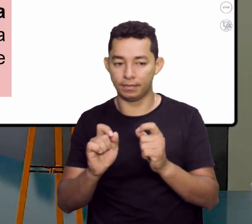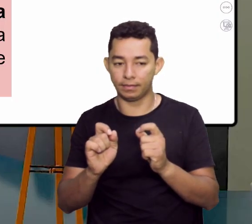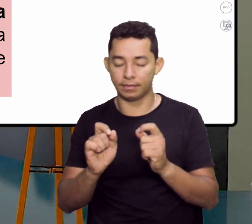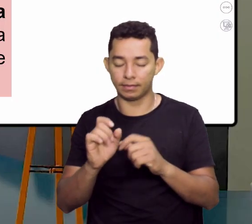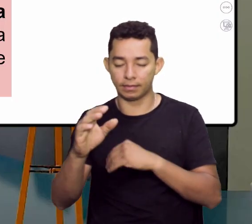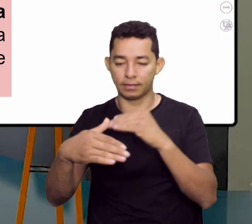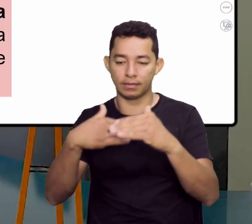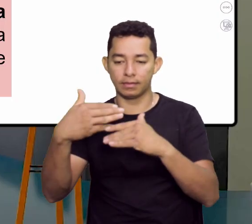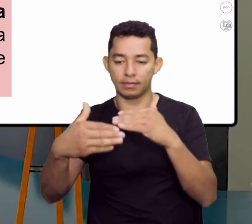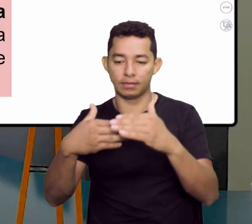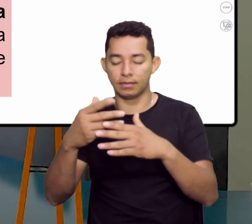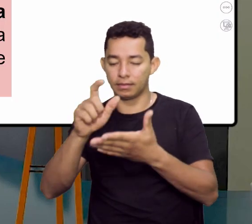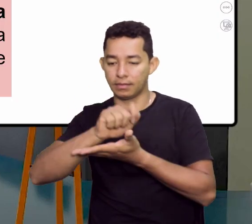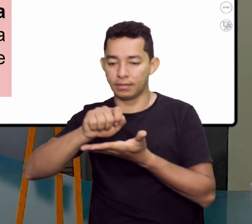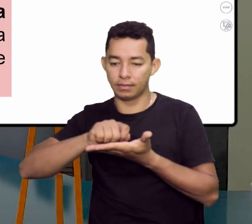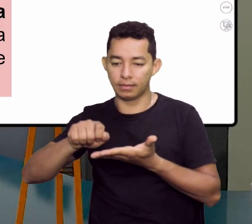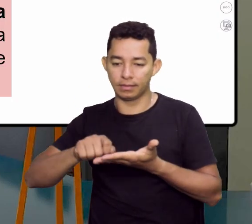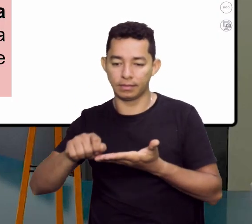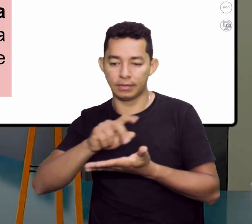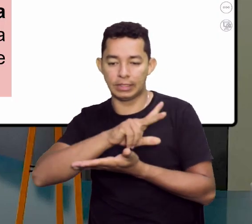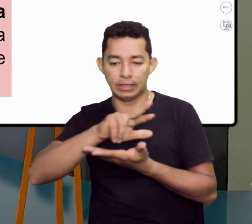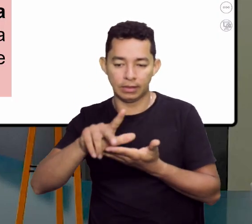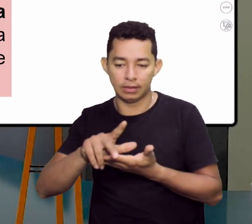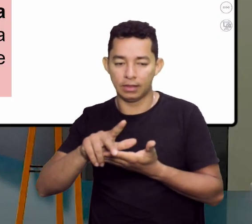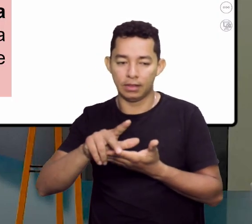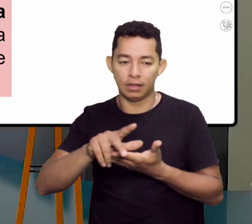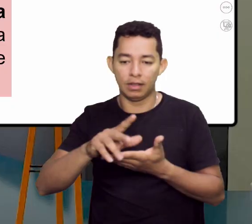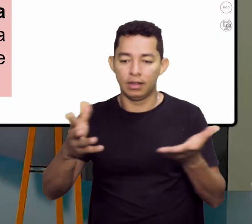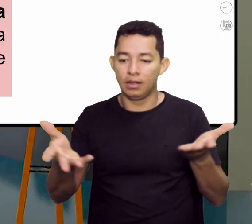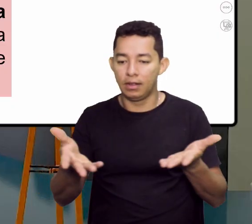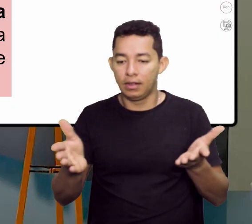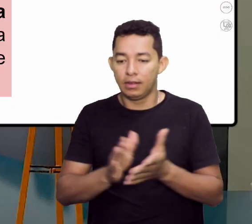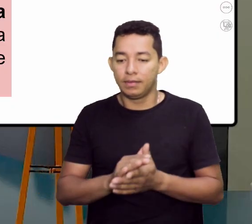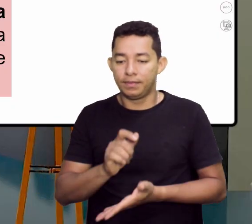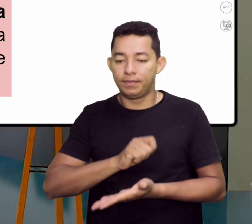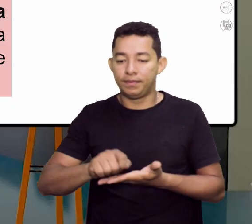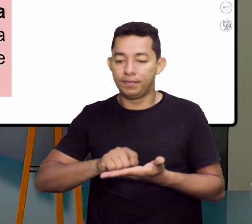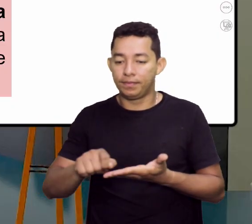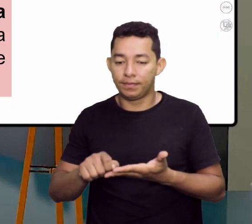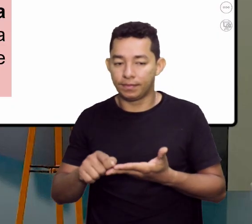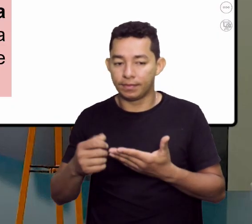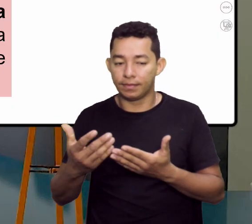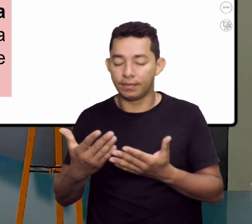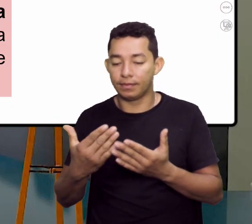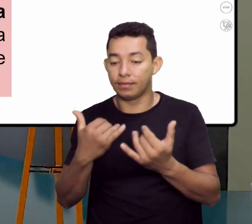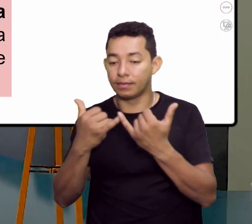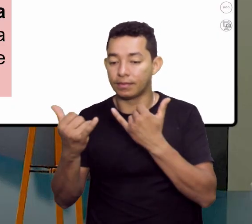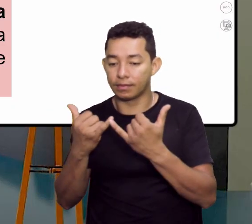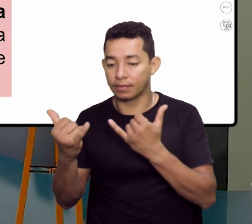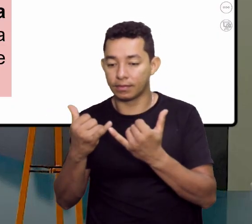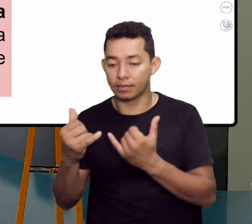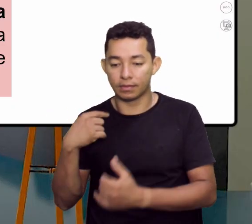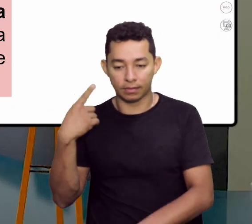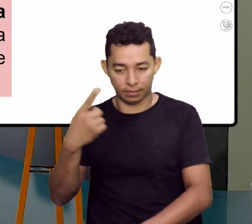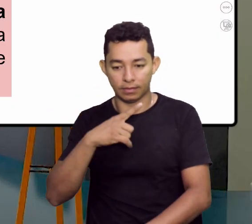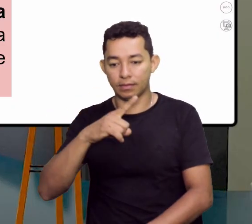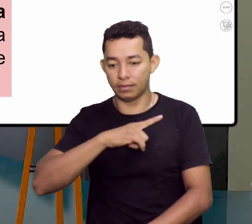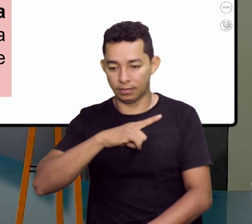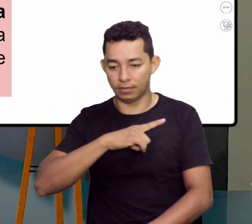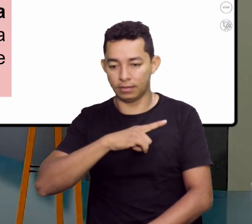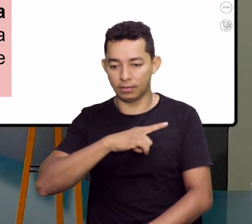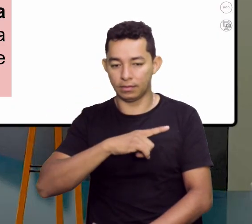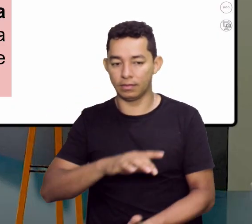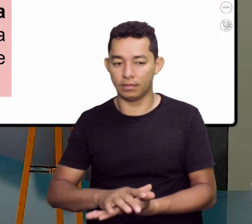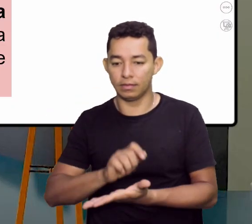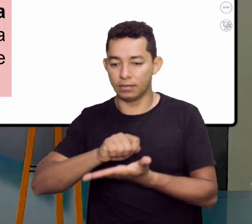eles desenvolveram de escrita, que muitas coisas hoje da escrita são semelhantes ao que a gente tem, né? O que